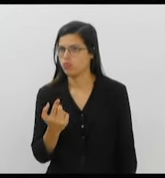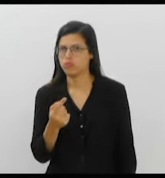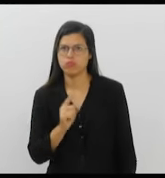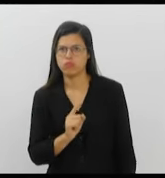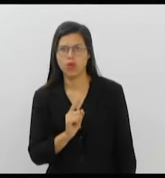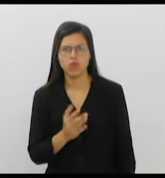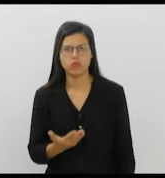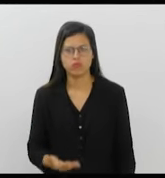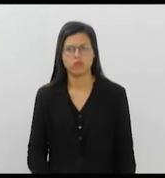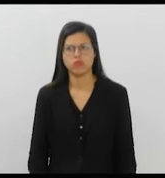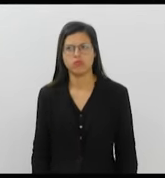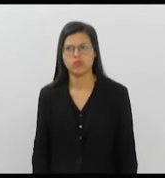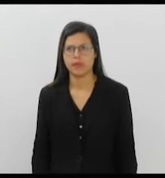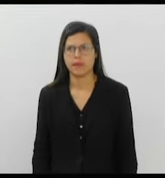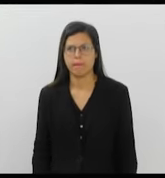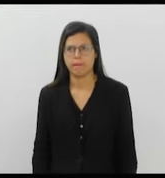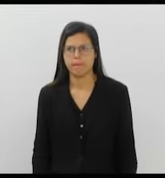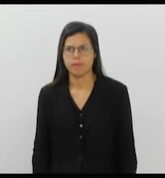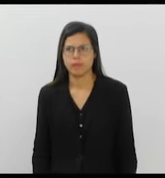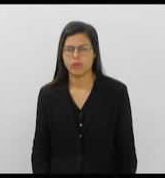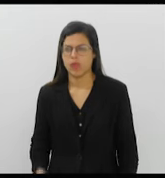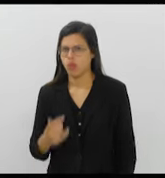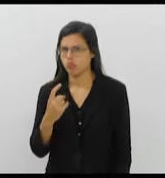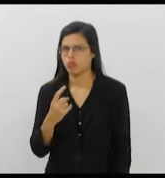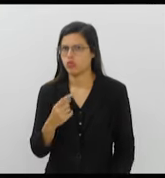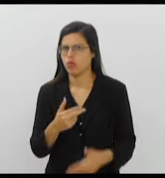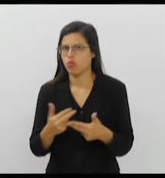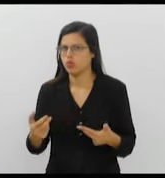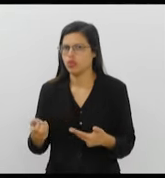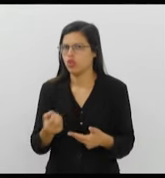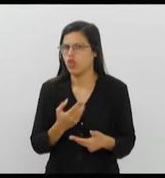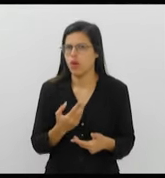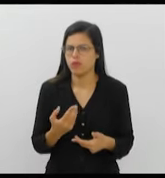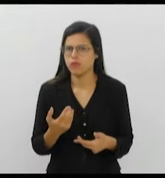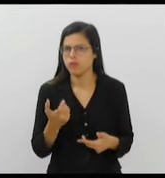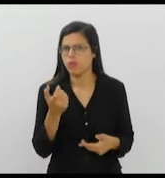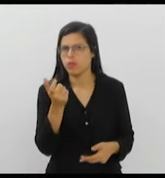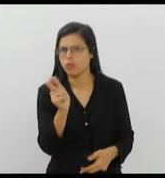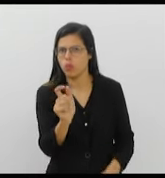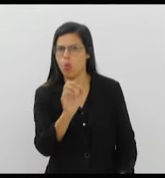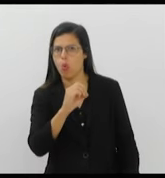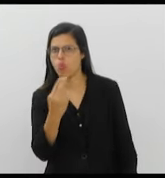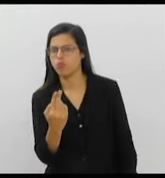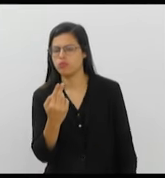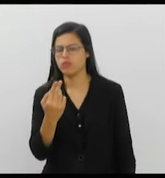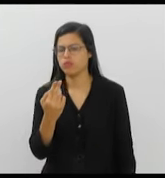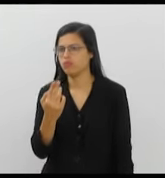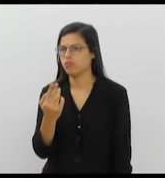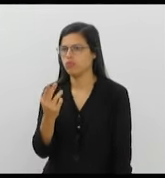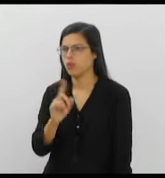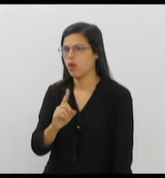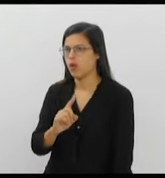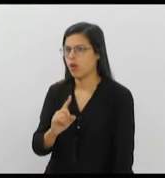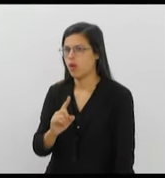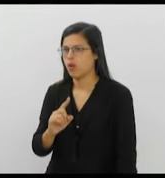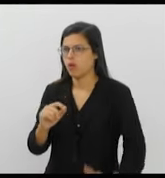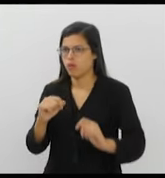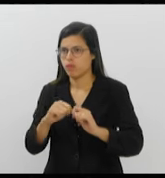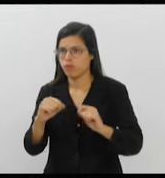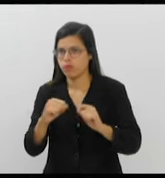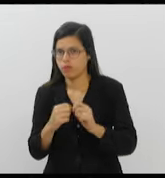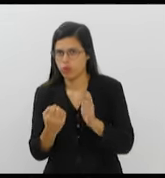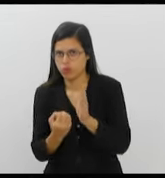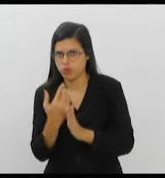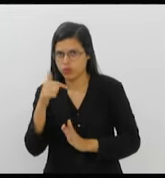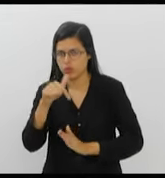único fato novo, o ou não. Isto é, produzido aqui ou fora do estado, o ou